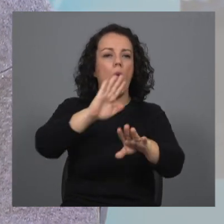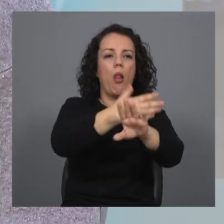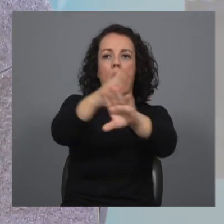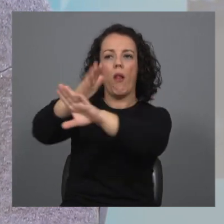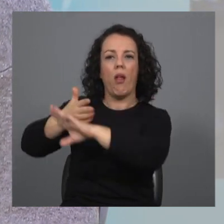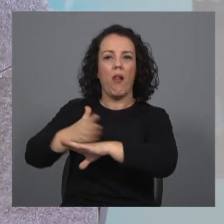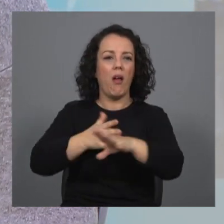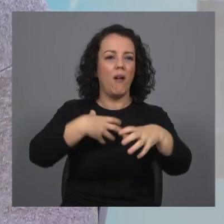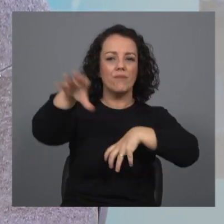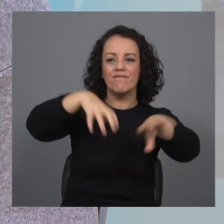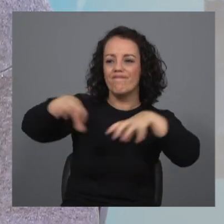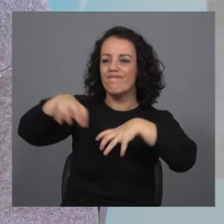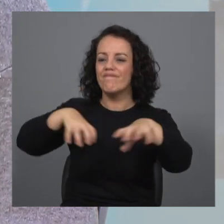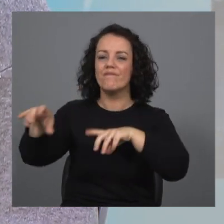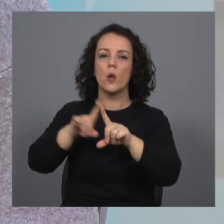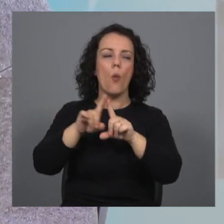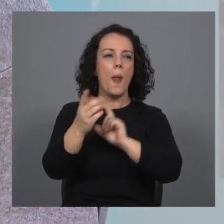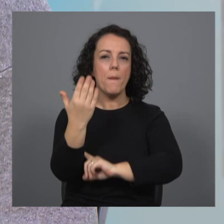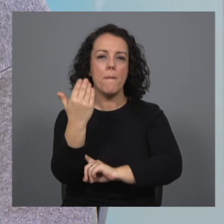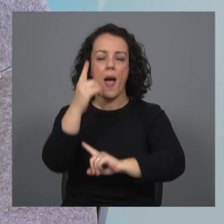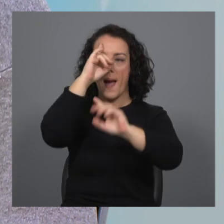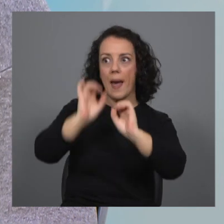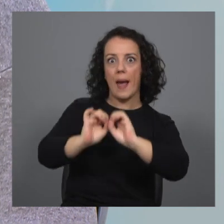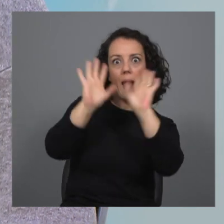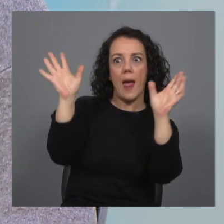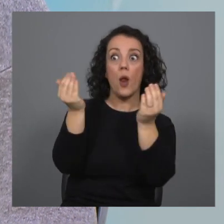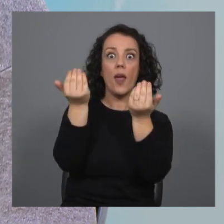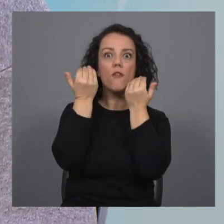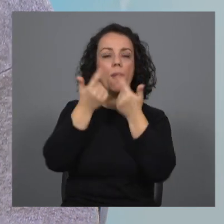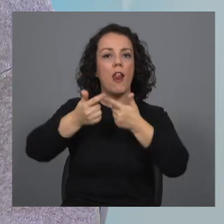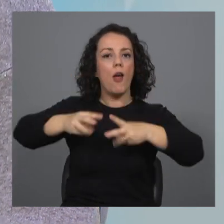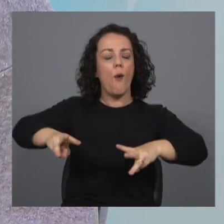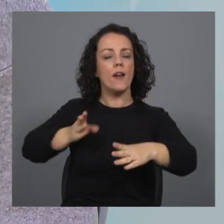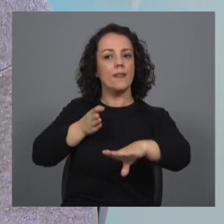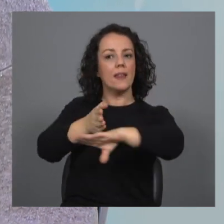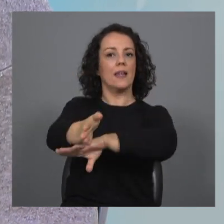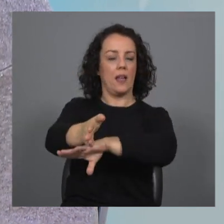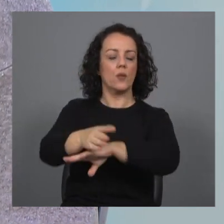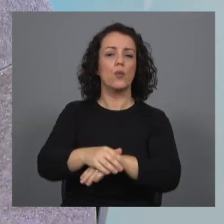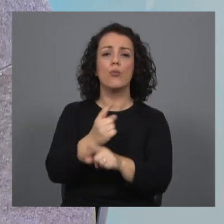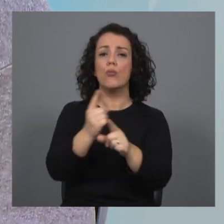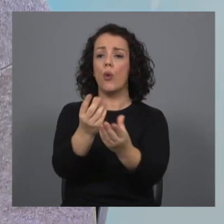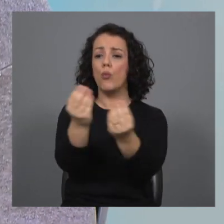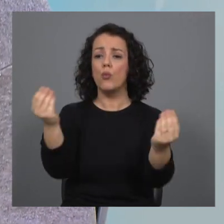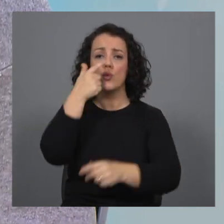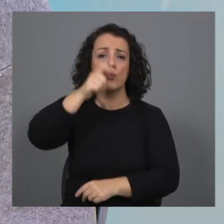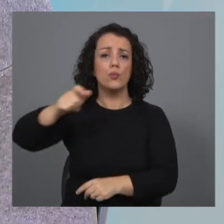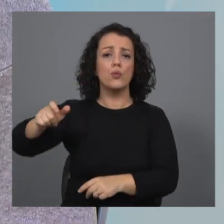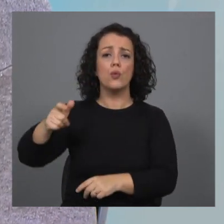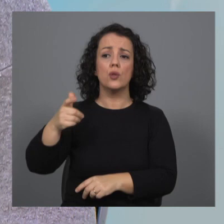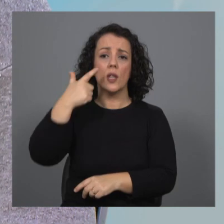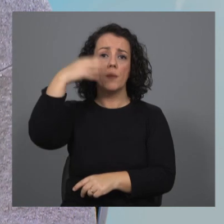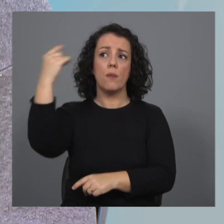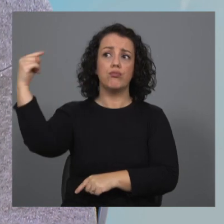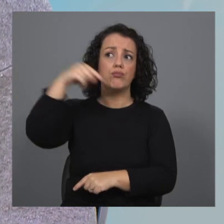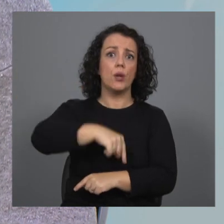de linguagem, de clareza de informação a esta população imigrante, muita delas não falante da língua portuguesa, que não